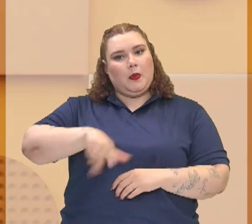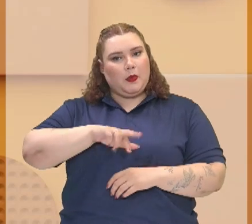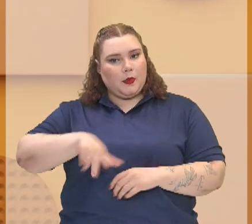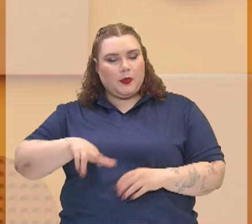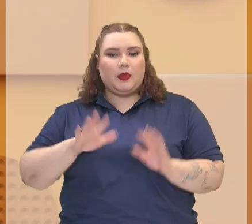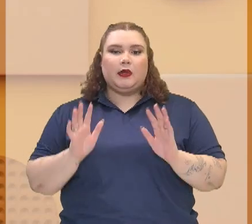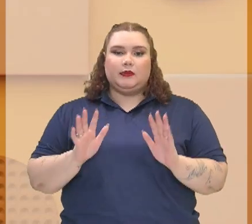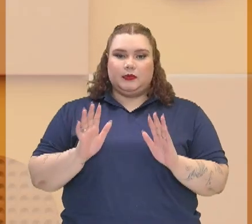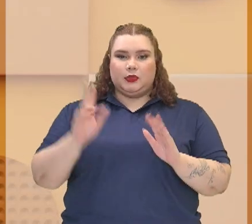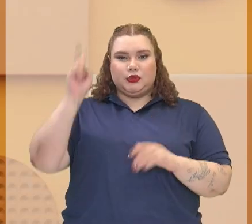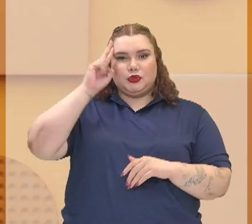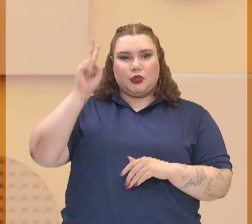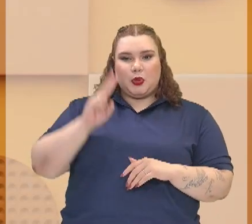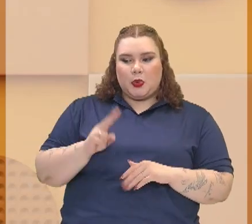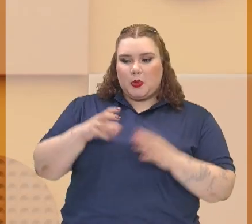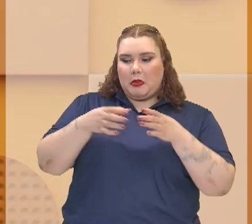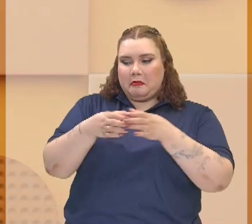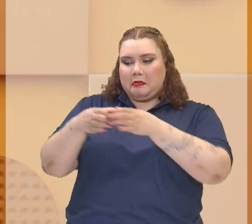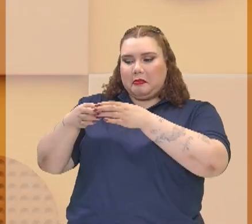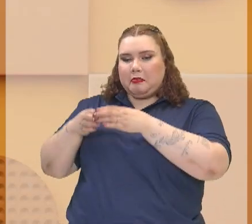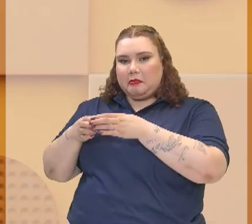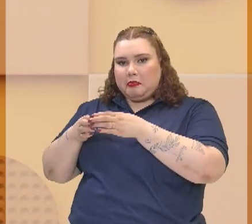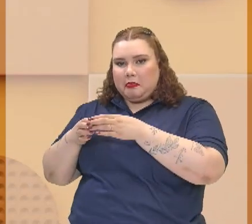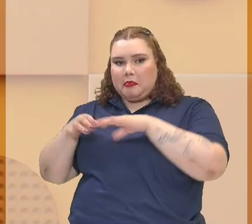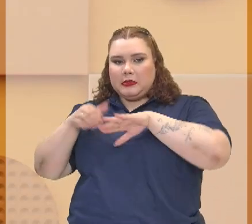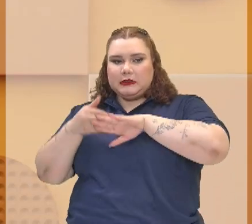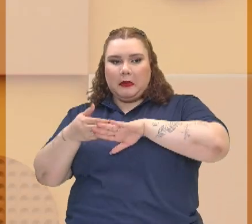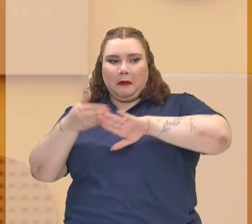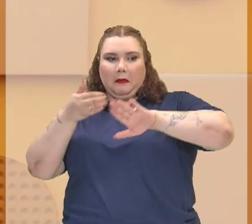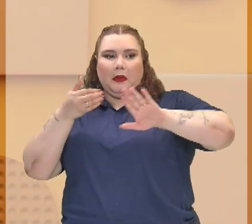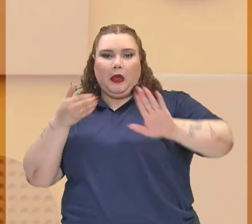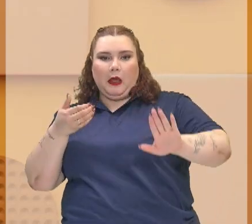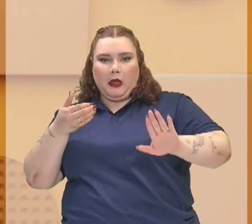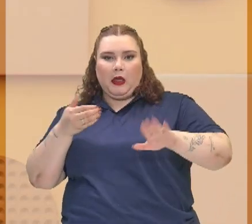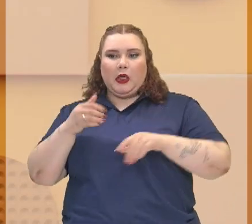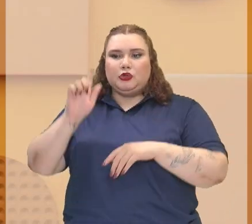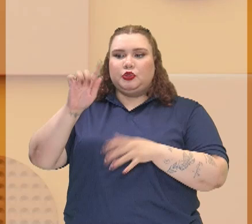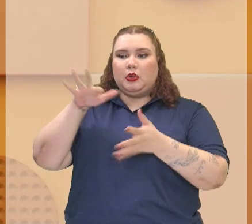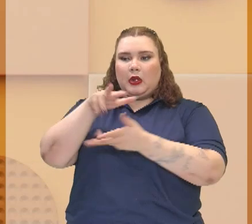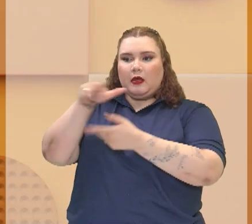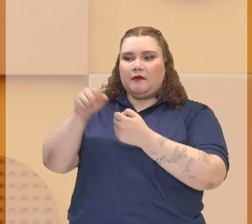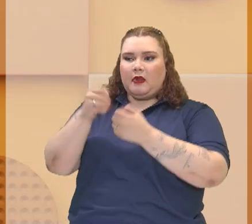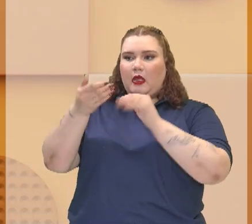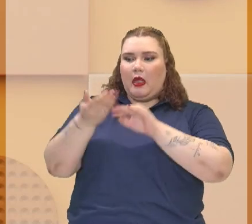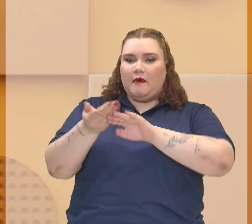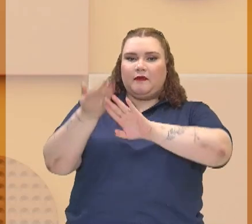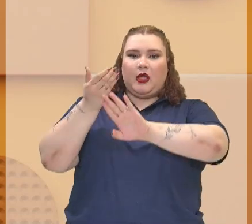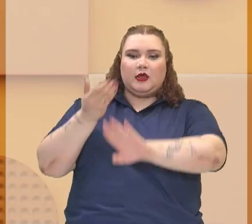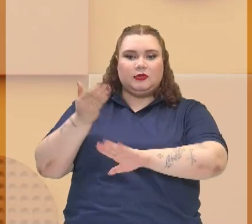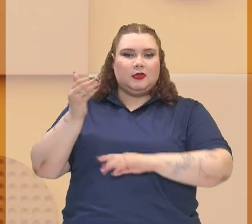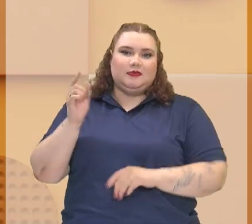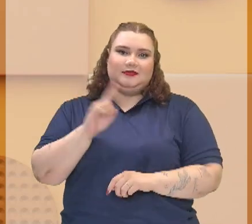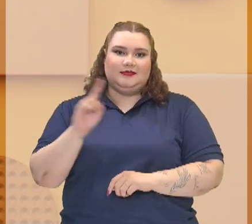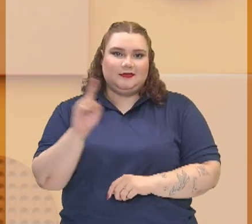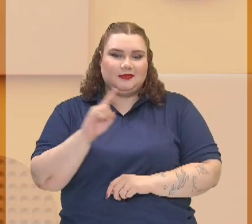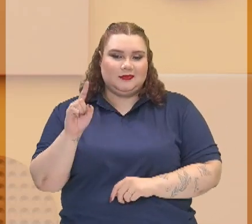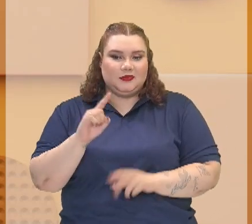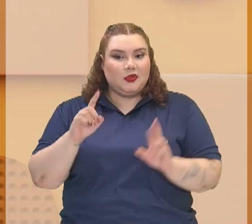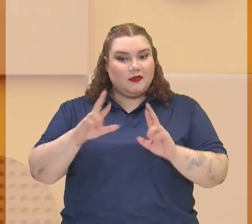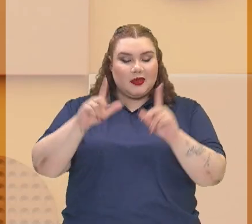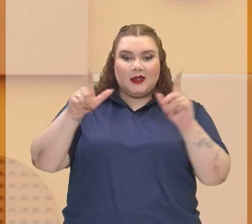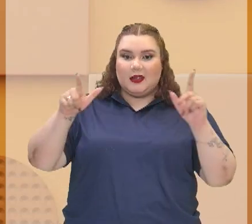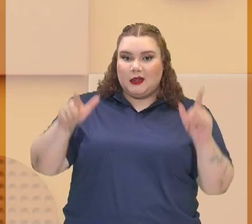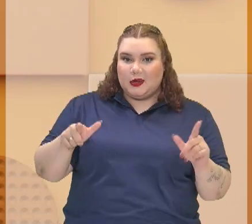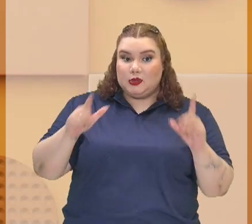da história, ele não fica lá sozinho, no cantinho, e da geografia, não, muito pelo contrário.